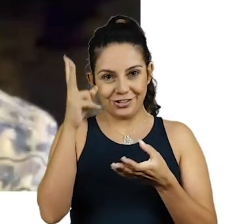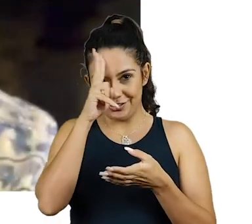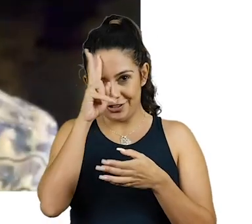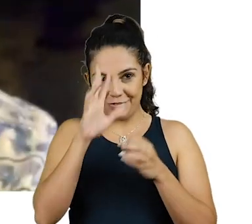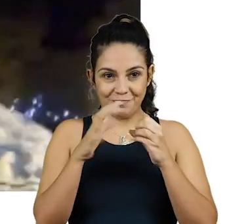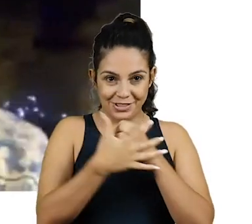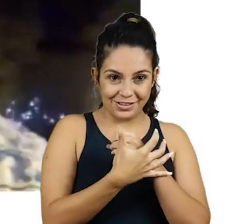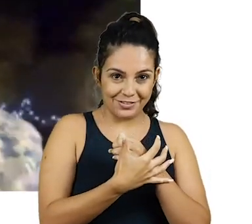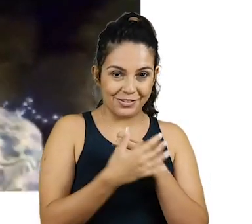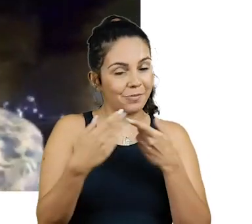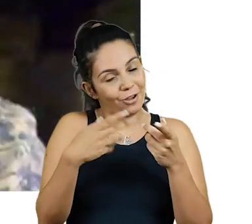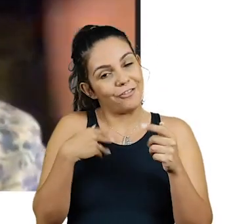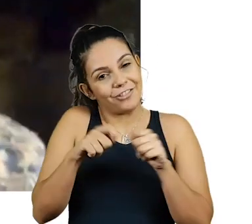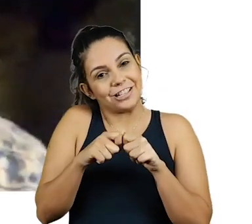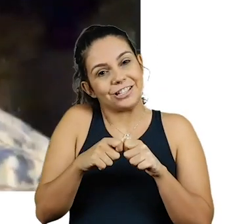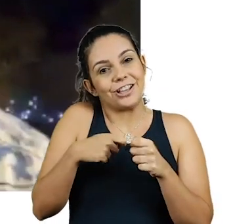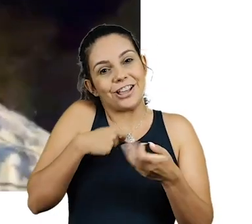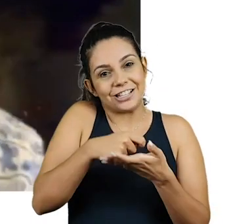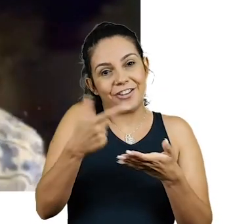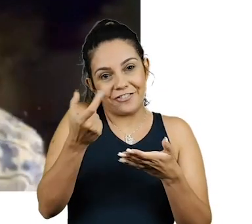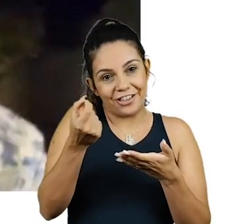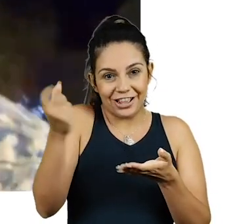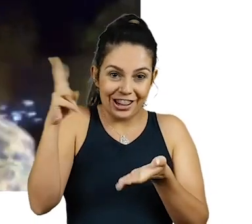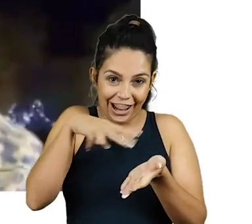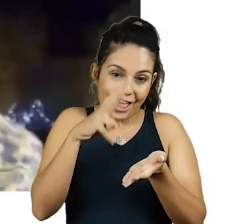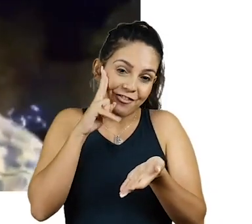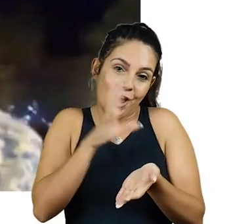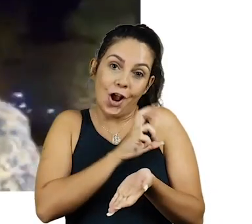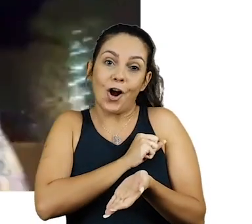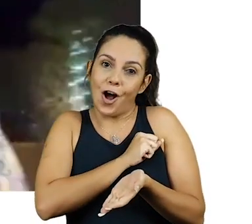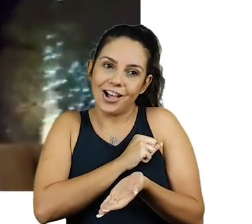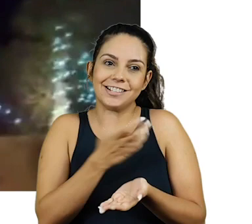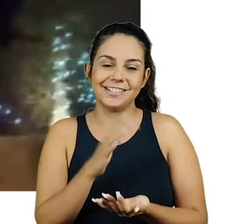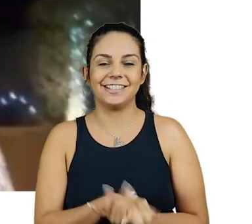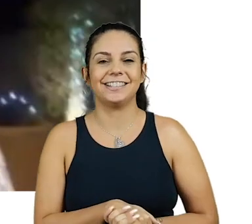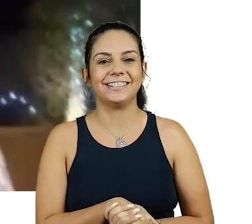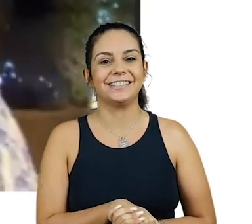da pandemia, mas vou fazer o quê? Eu escrevi 20, vê se você gosta delas aí.